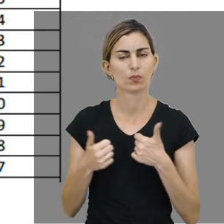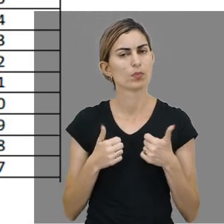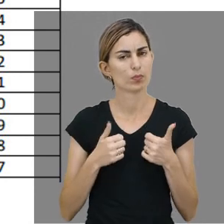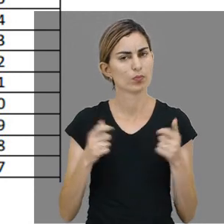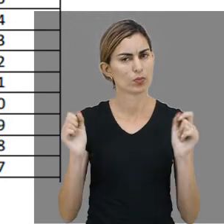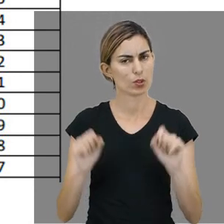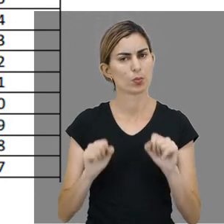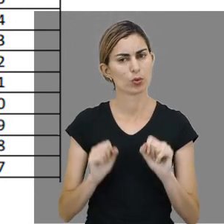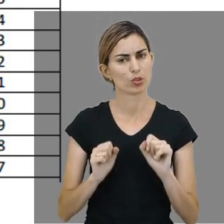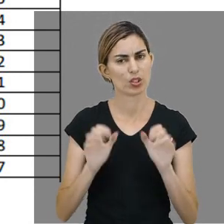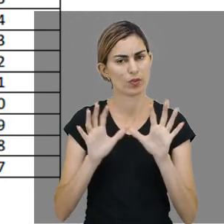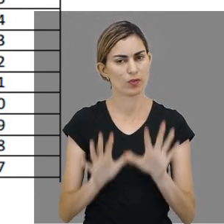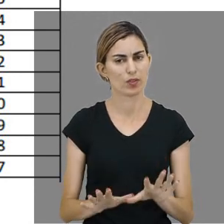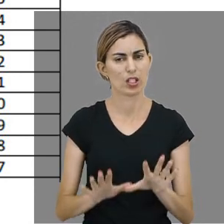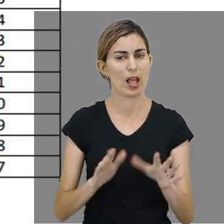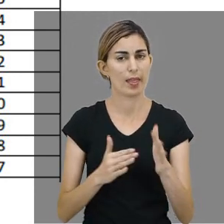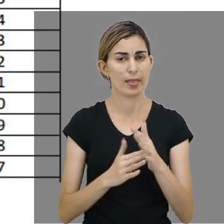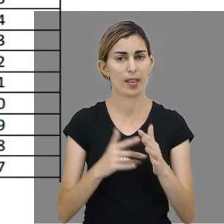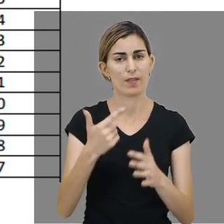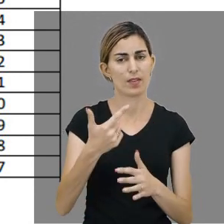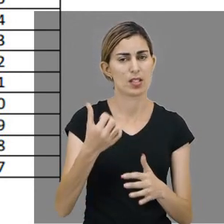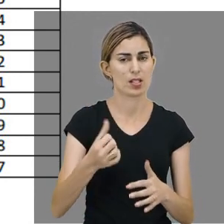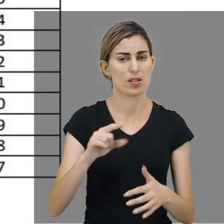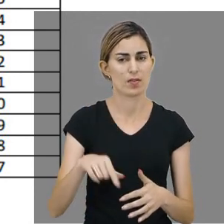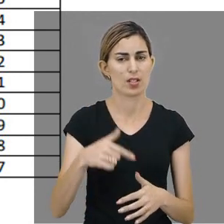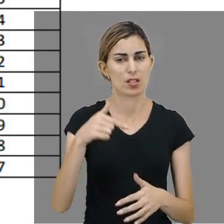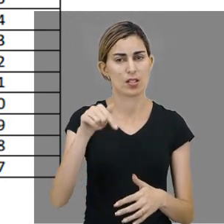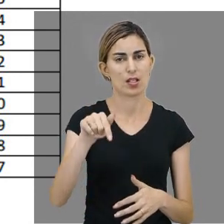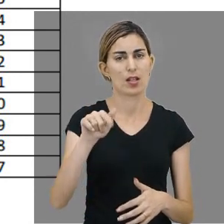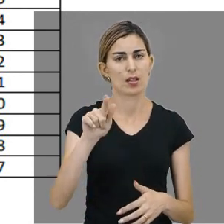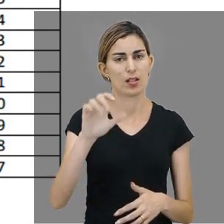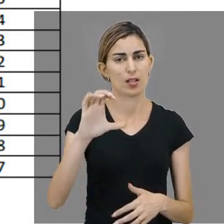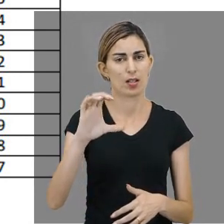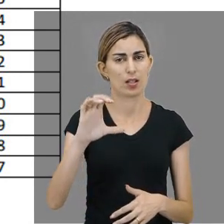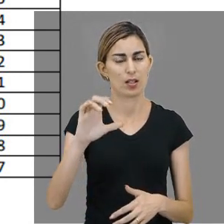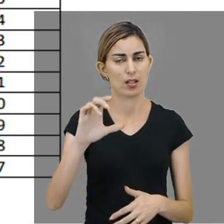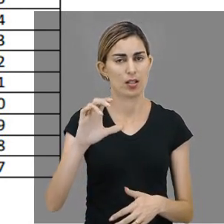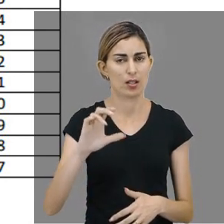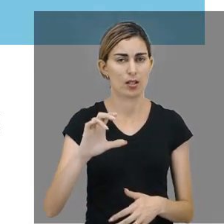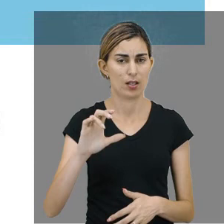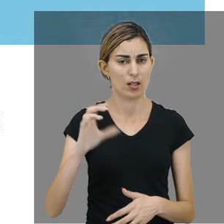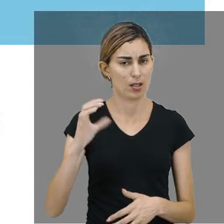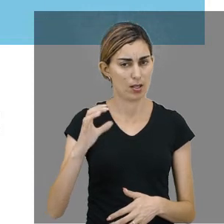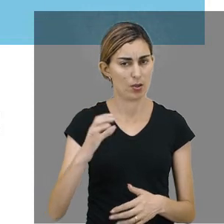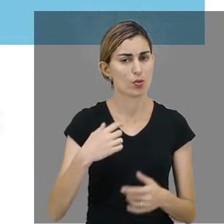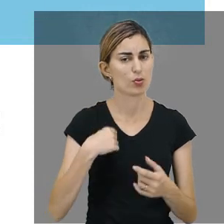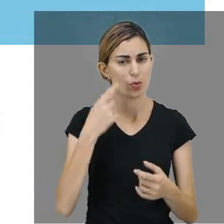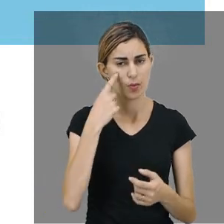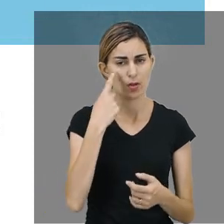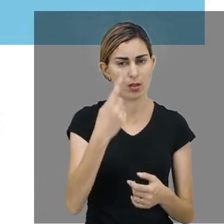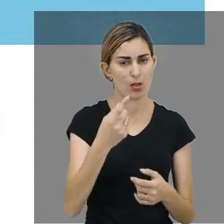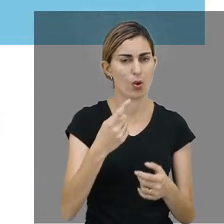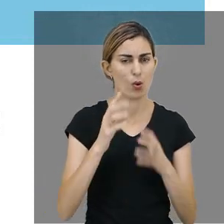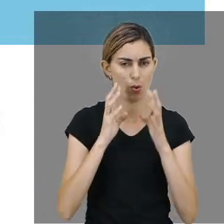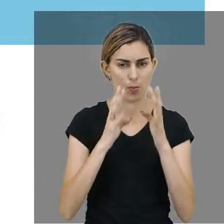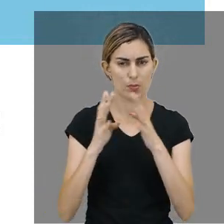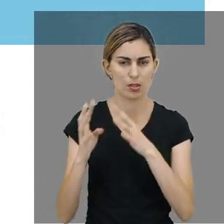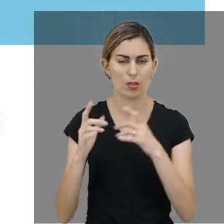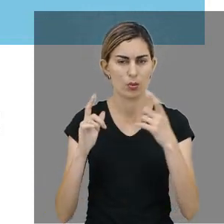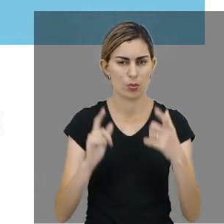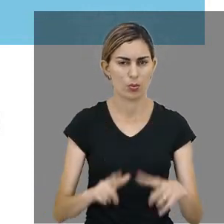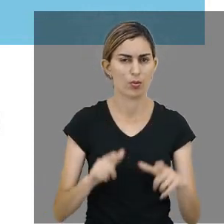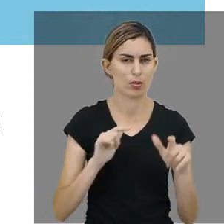Né? Ele podia ficar exposto até 26,7 graus. Então, conforme podemos observar,